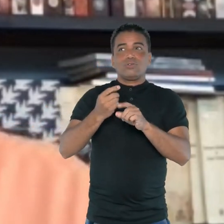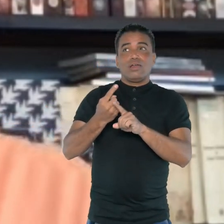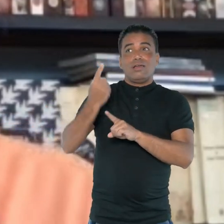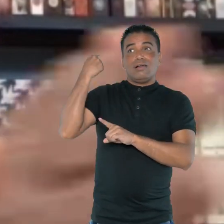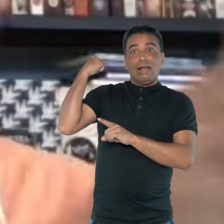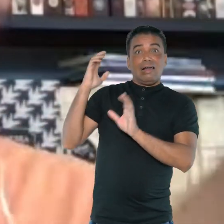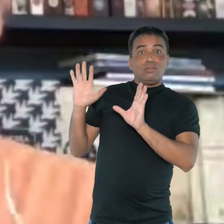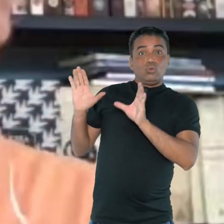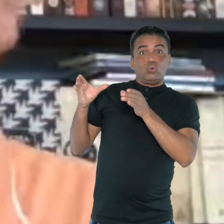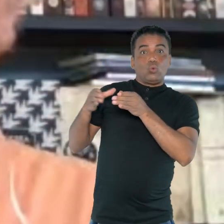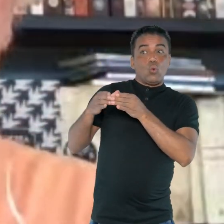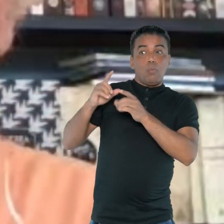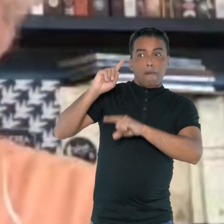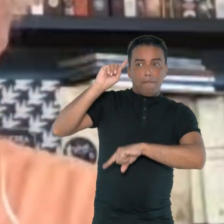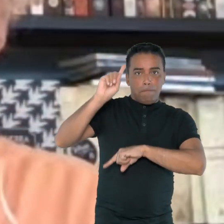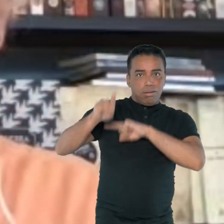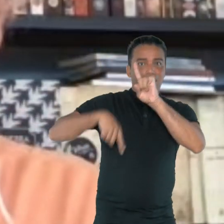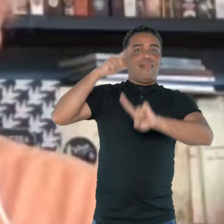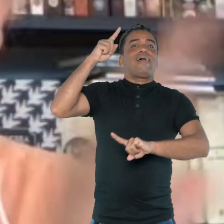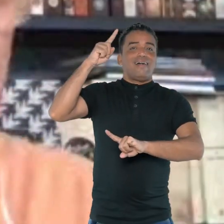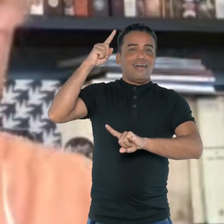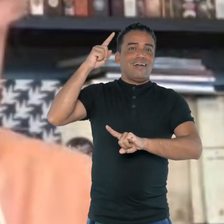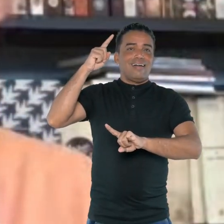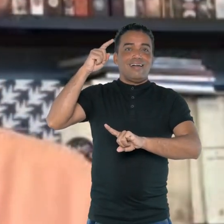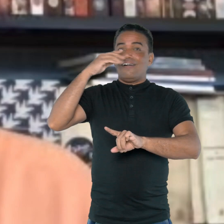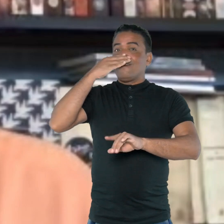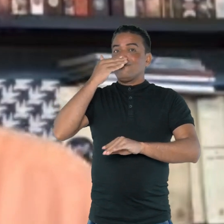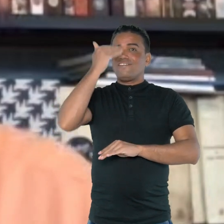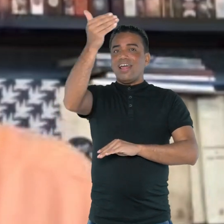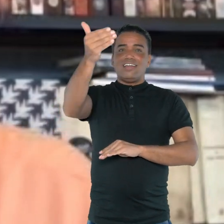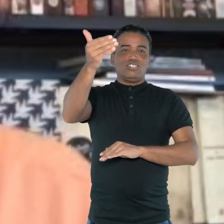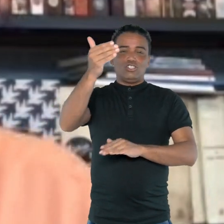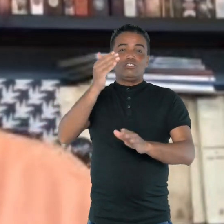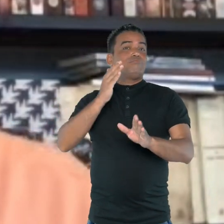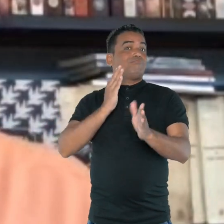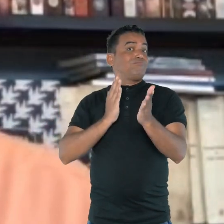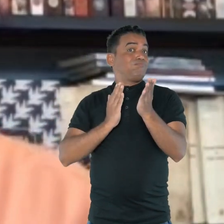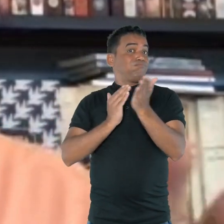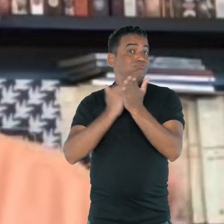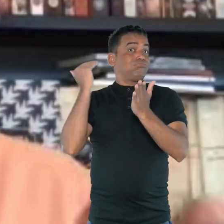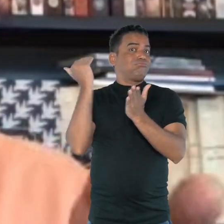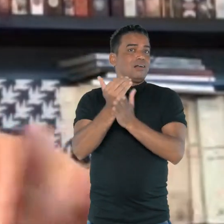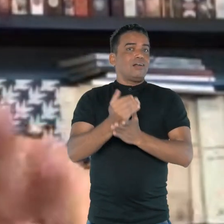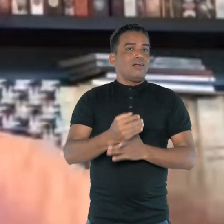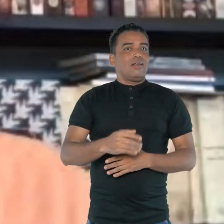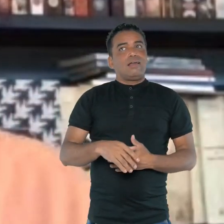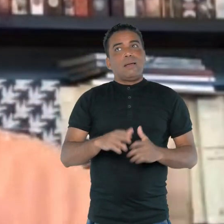atrás ultrapassar as turmas que estão lá na frente num período de quatro